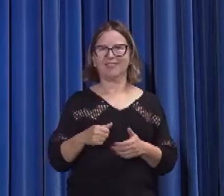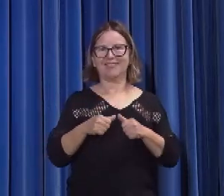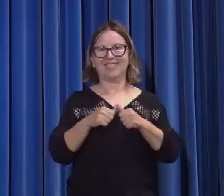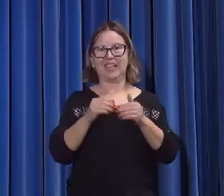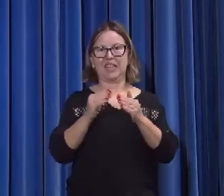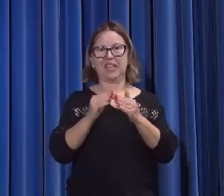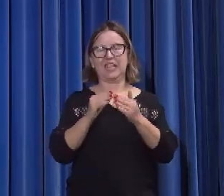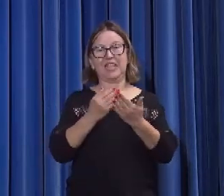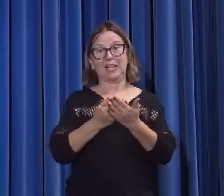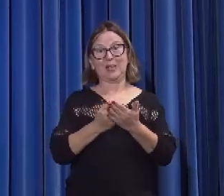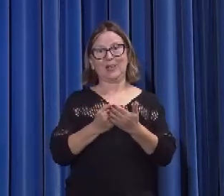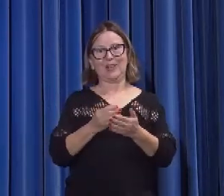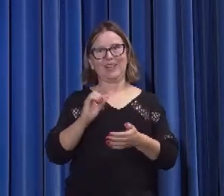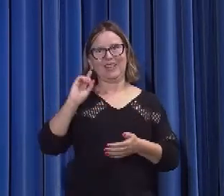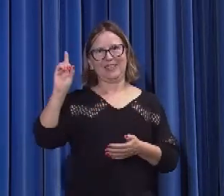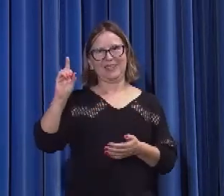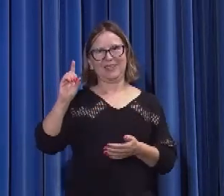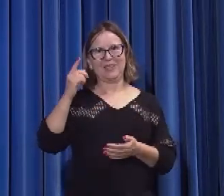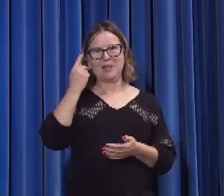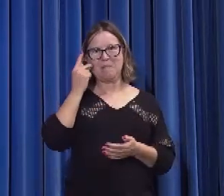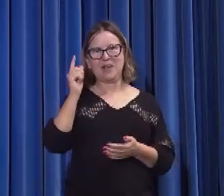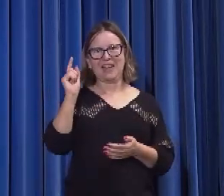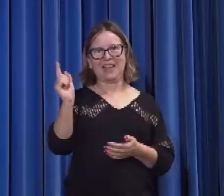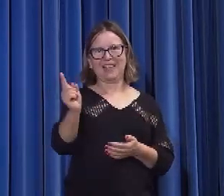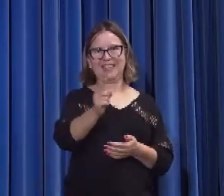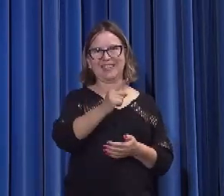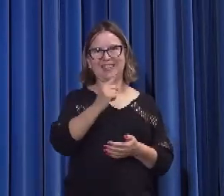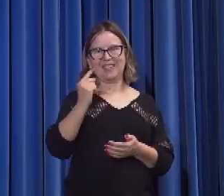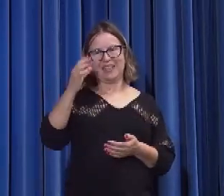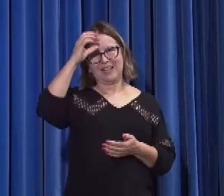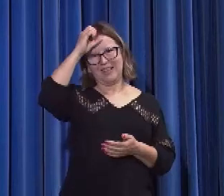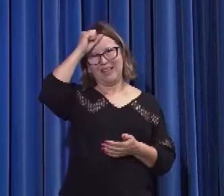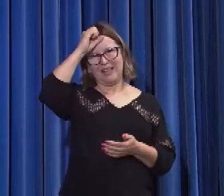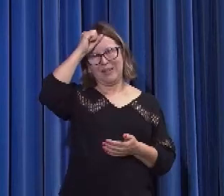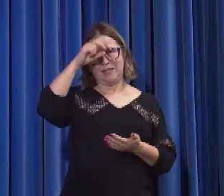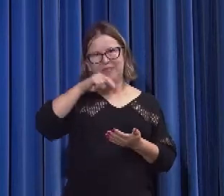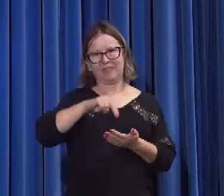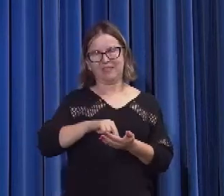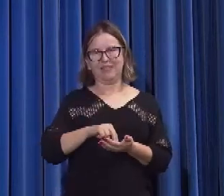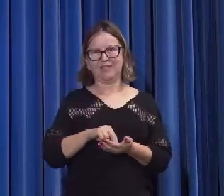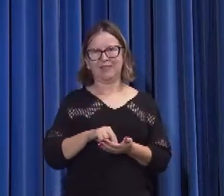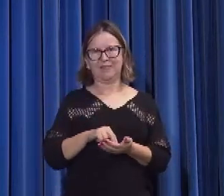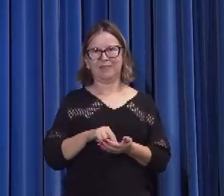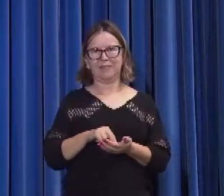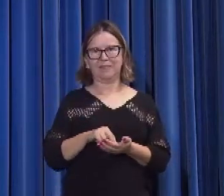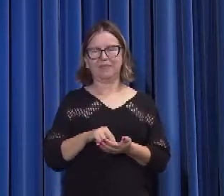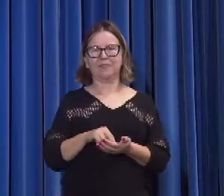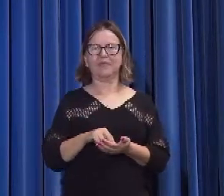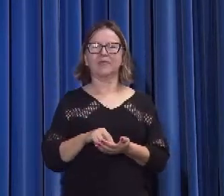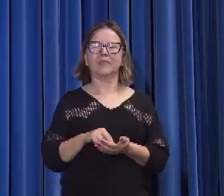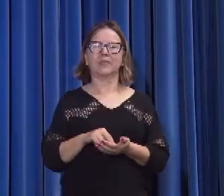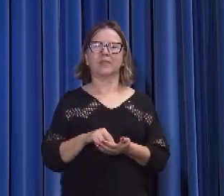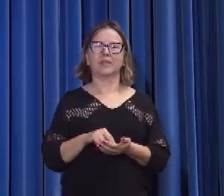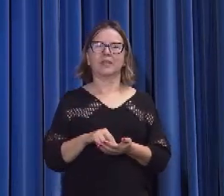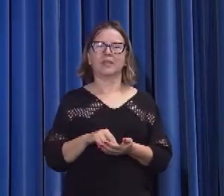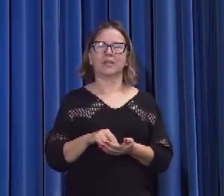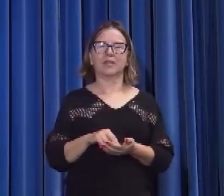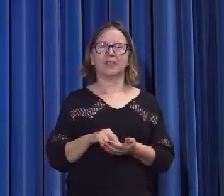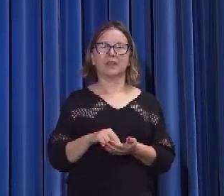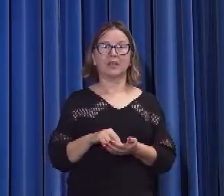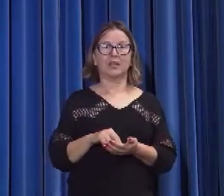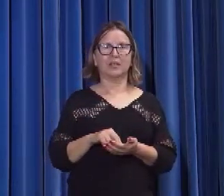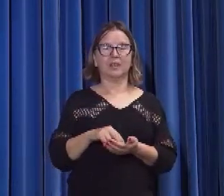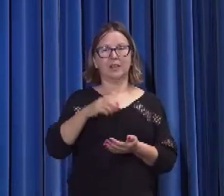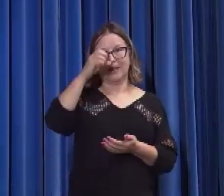a perseverar. Só assim nos tornaremos íntegros e, como Tiago disse, sem que nada